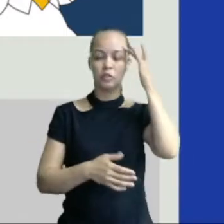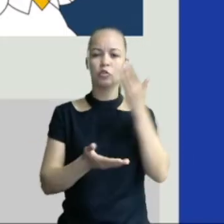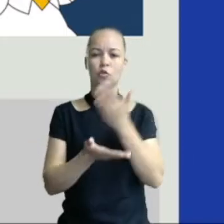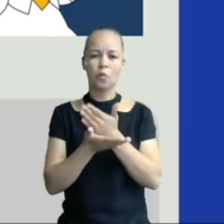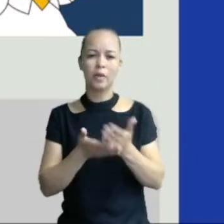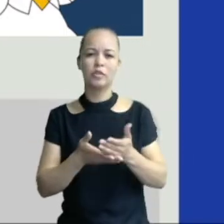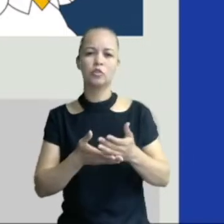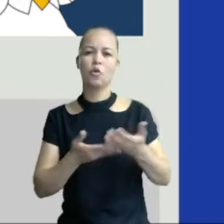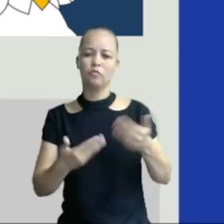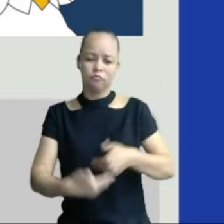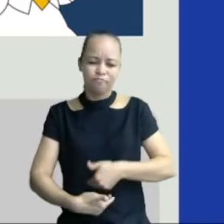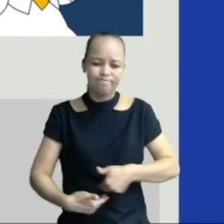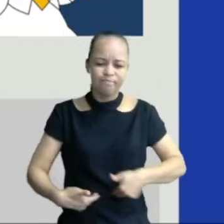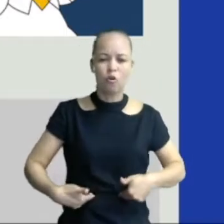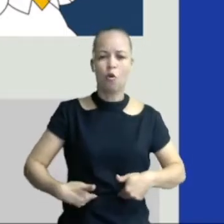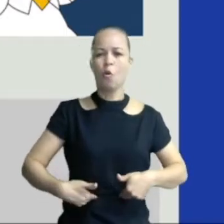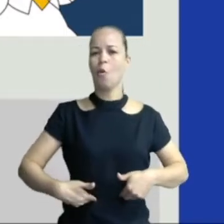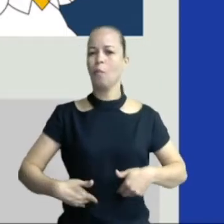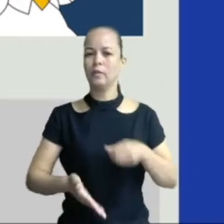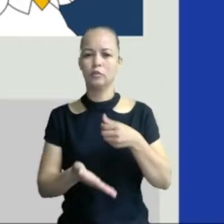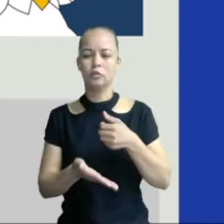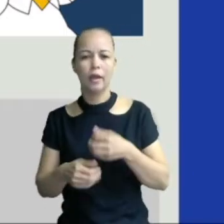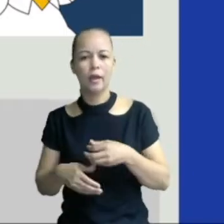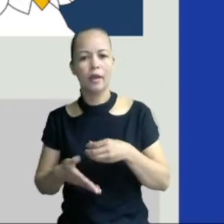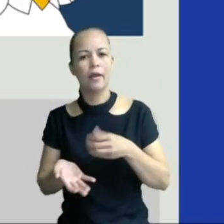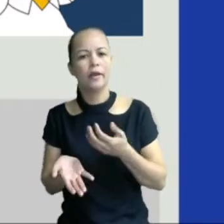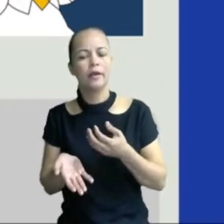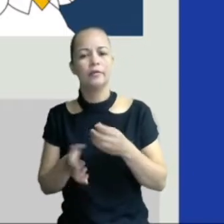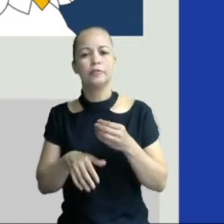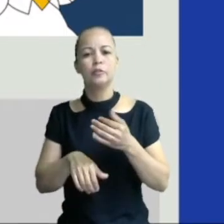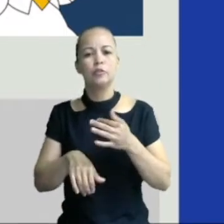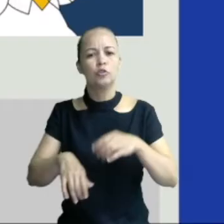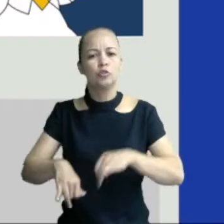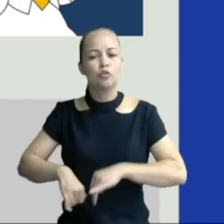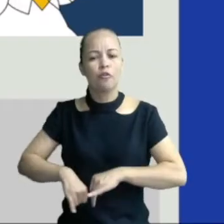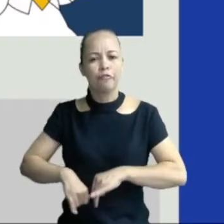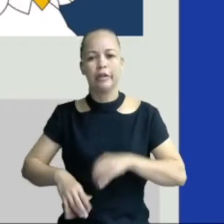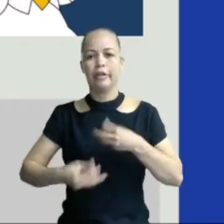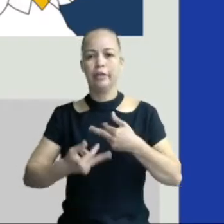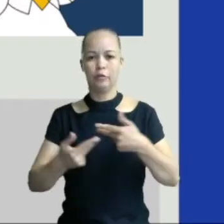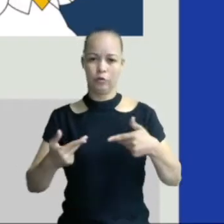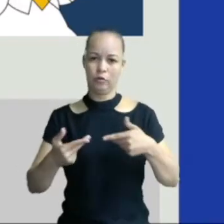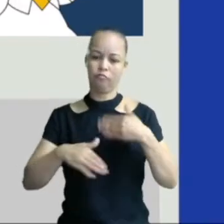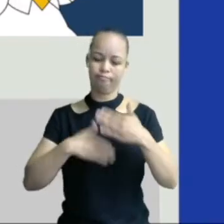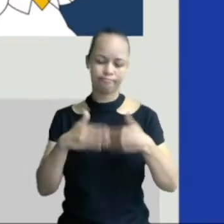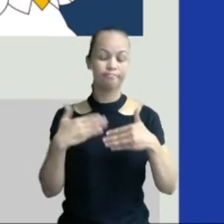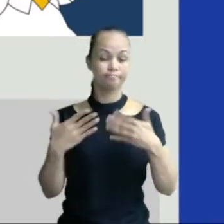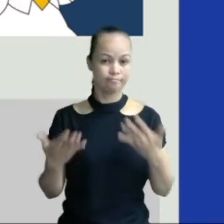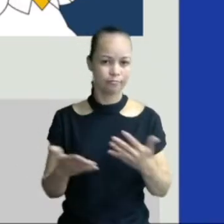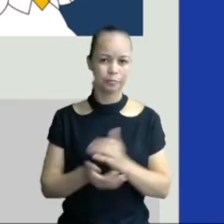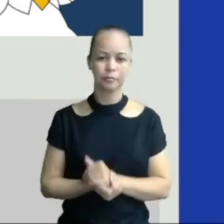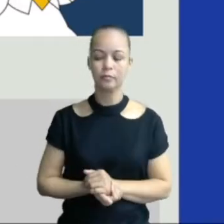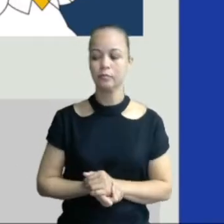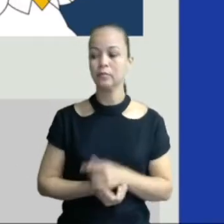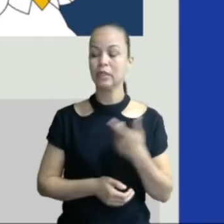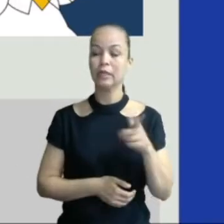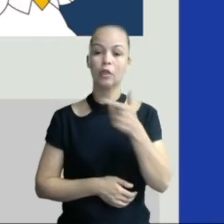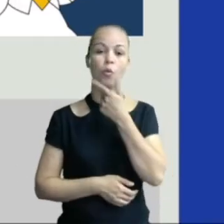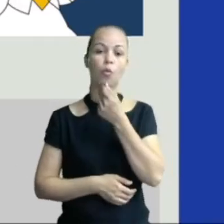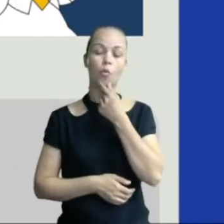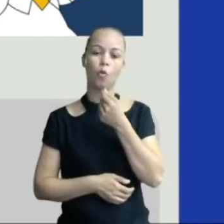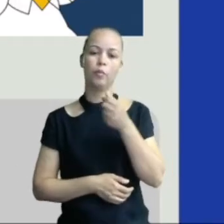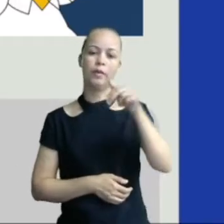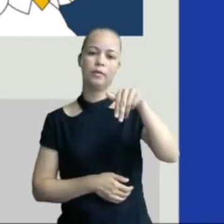mundo começou a ficar sem dinheiro, foi um processo. Em 1644, Nassau foi obrigado